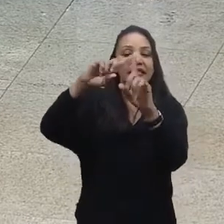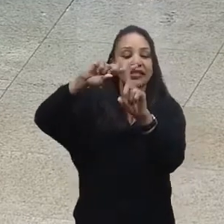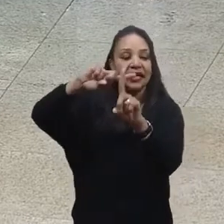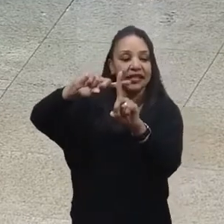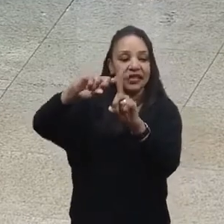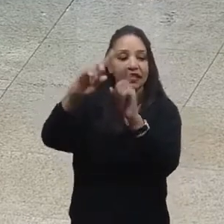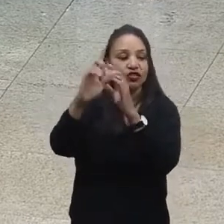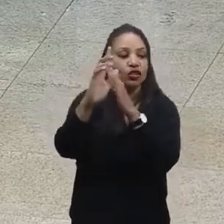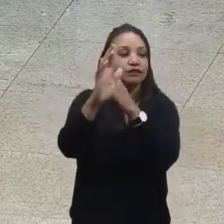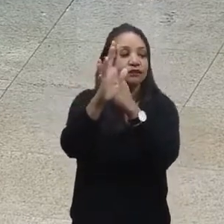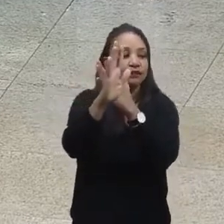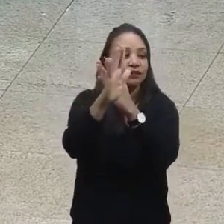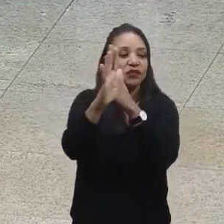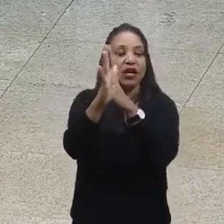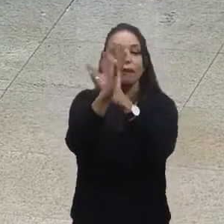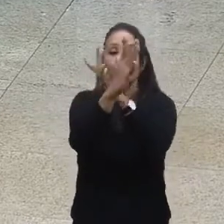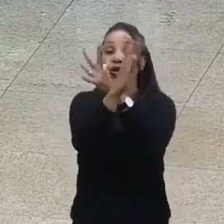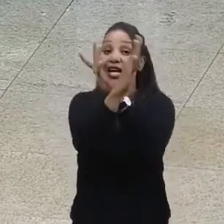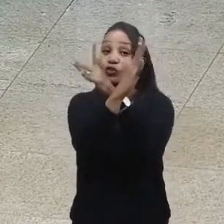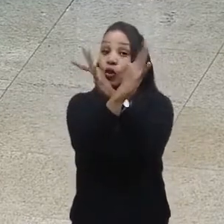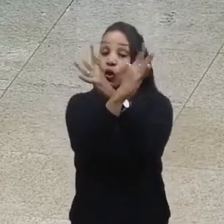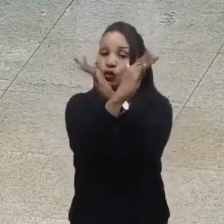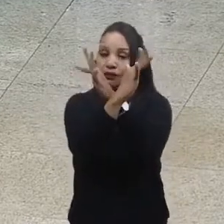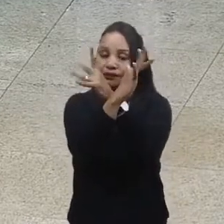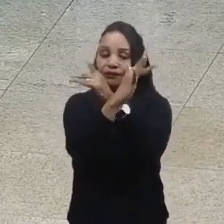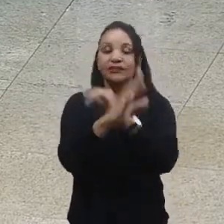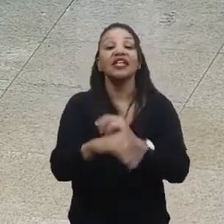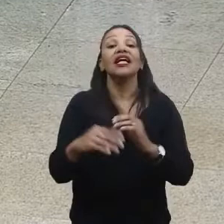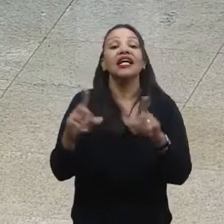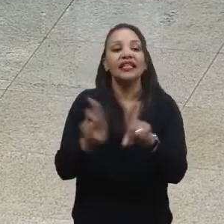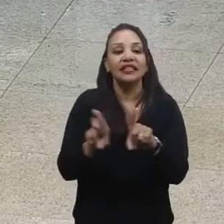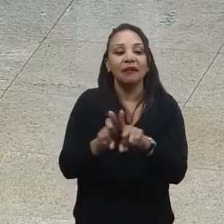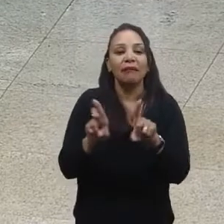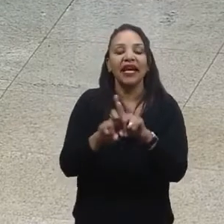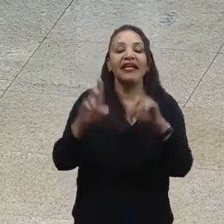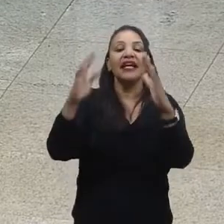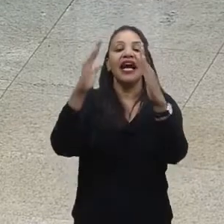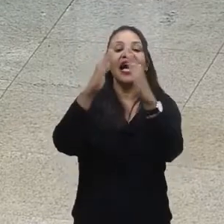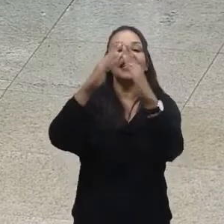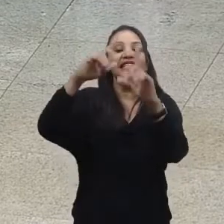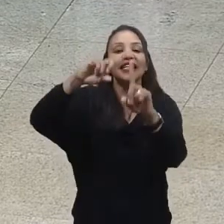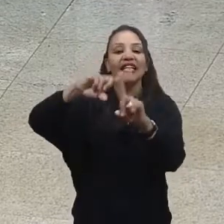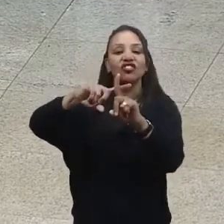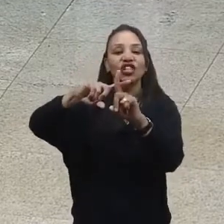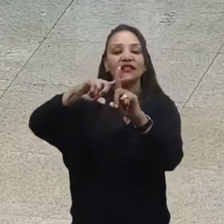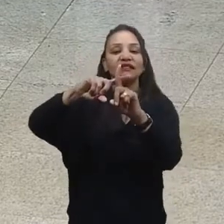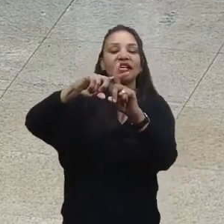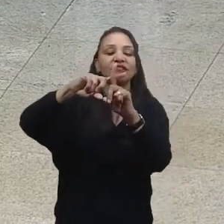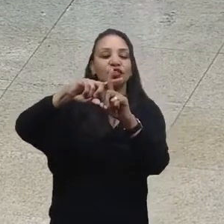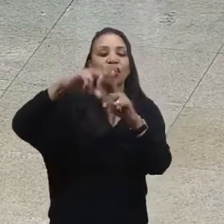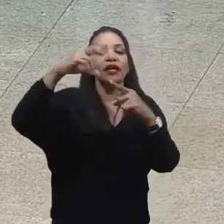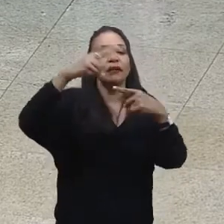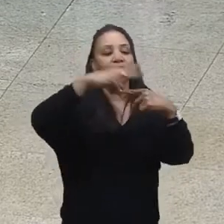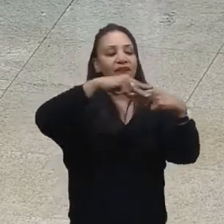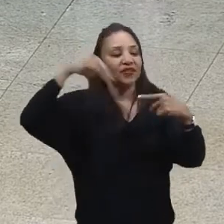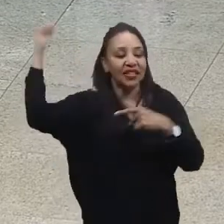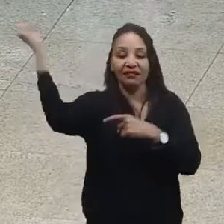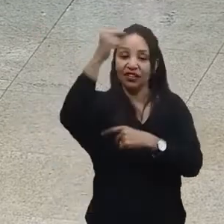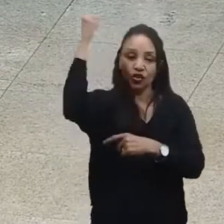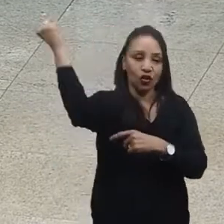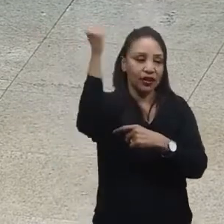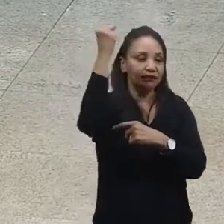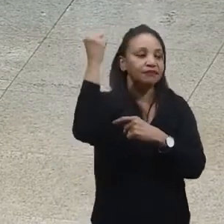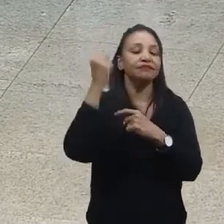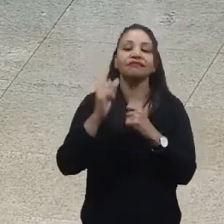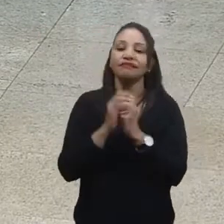e purgatório EA igreja Triunfante forma única igreja o peregrinante